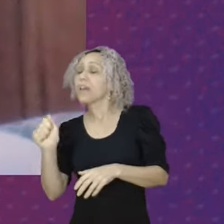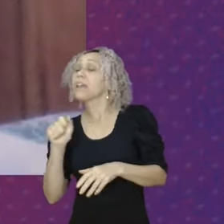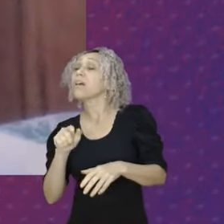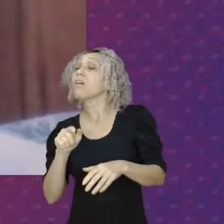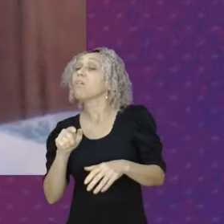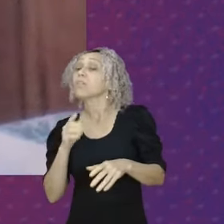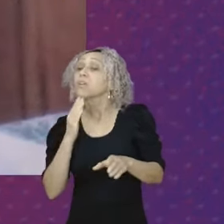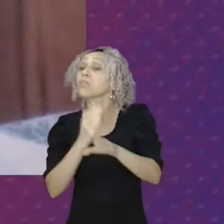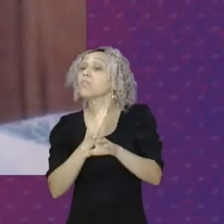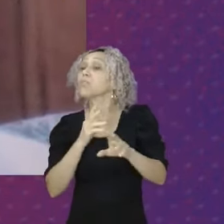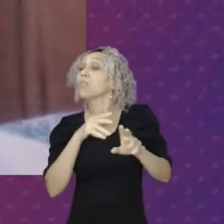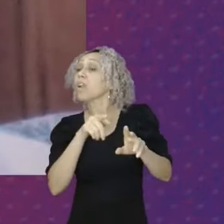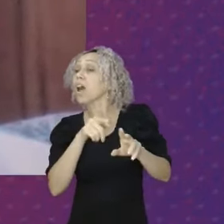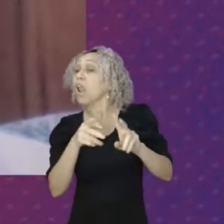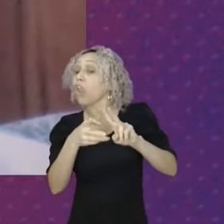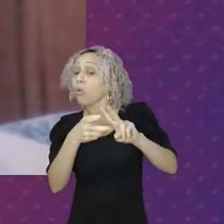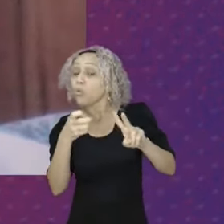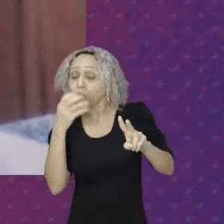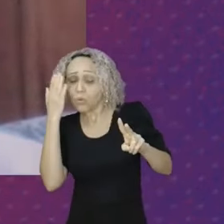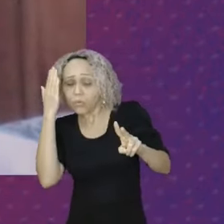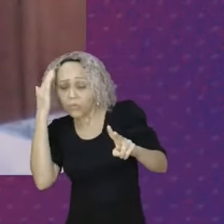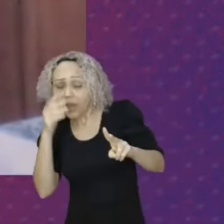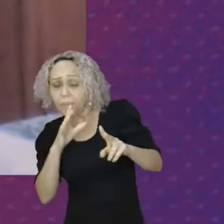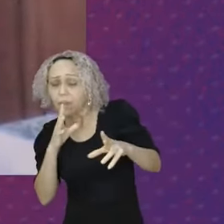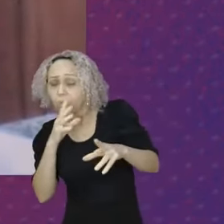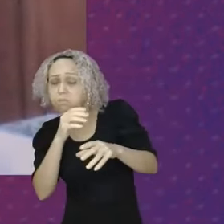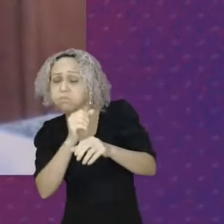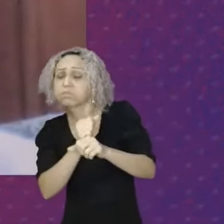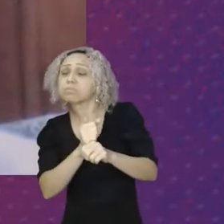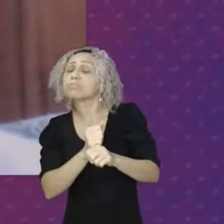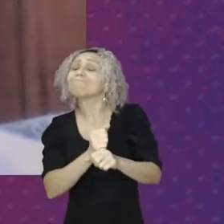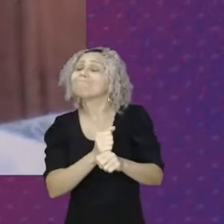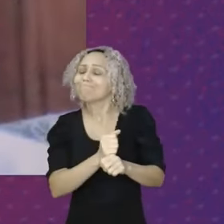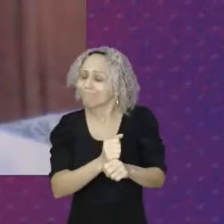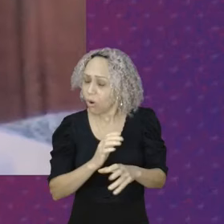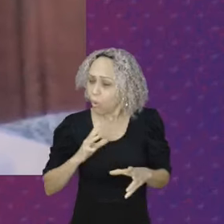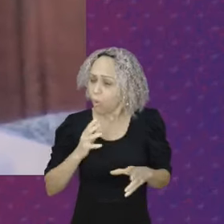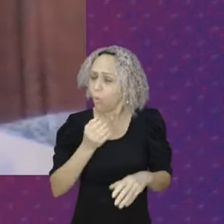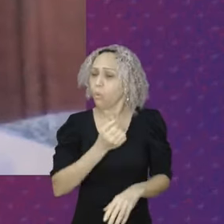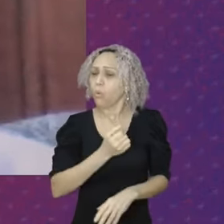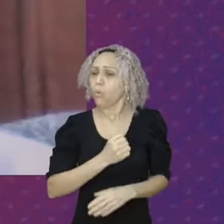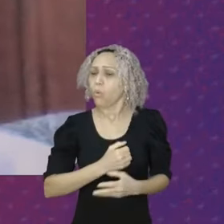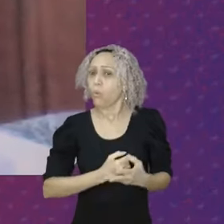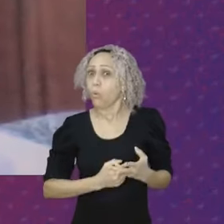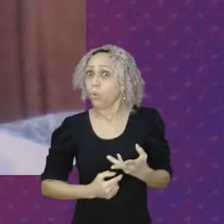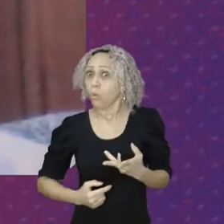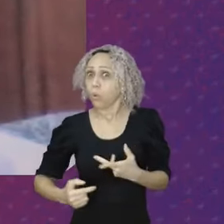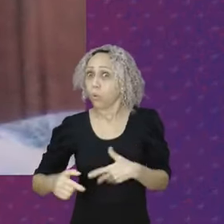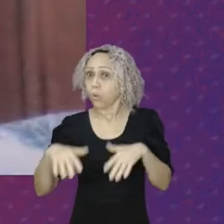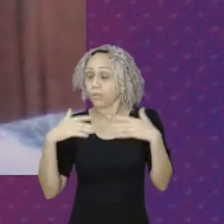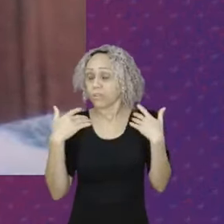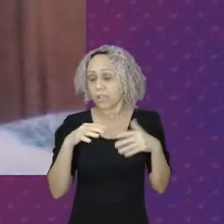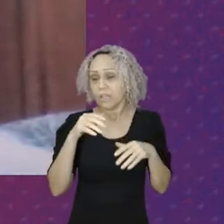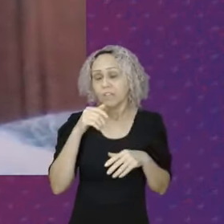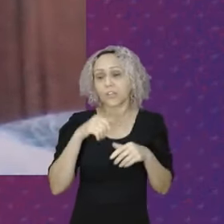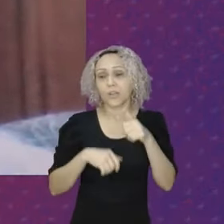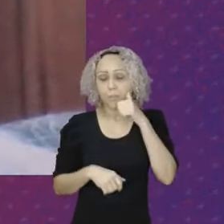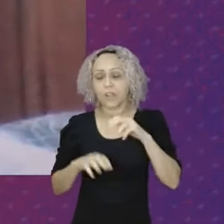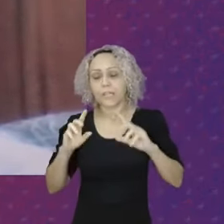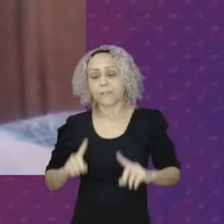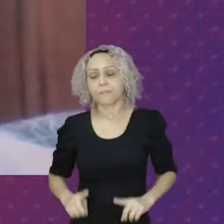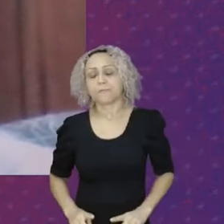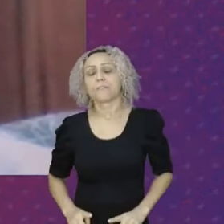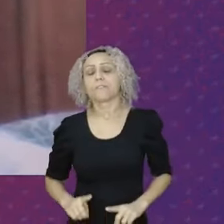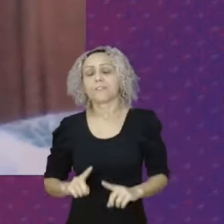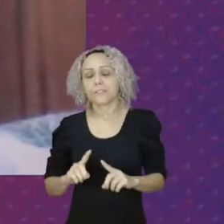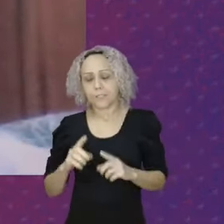dentro do boletim de ocorrência na Secretaria de Segurança as crianças e os idosos as são os mais vulneráveis mulheres crianças